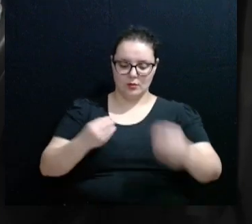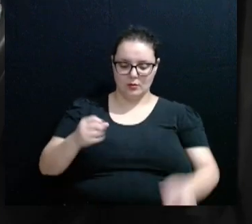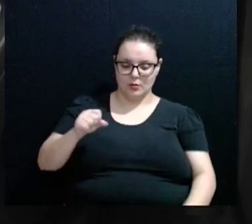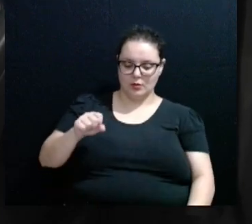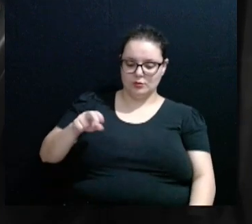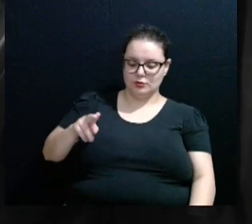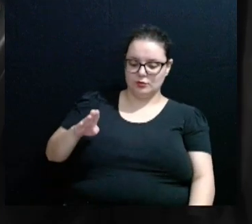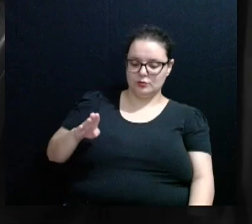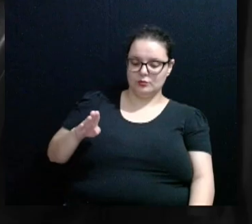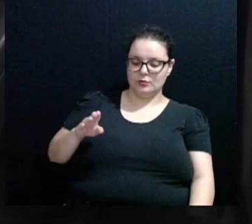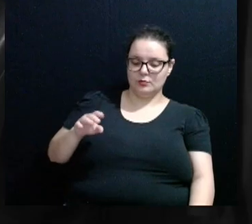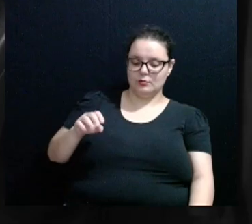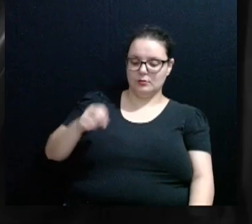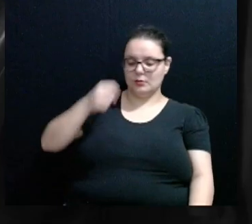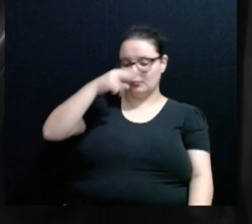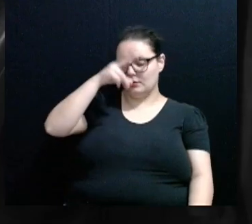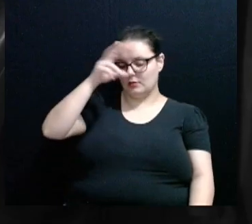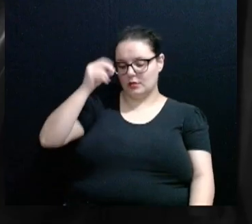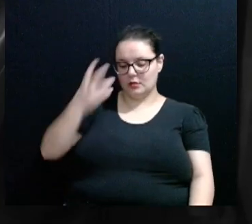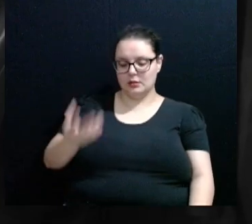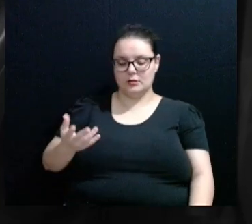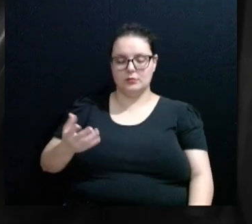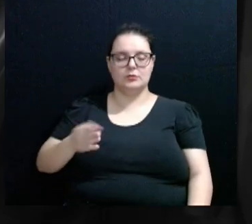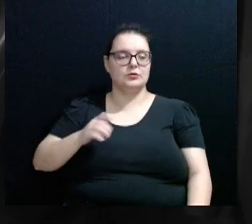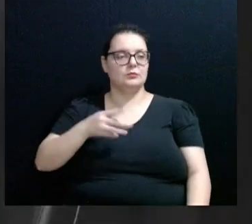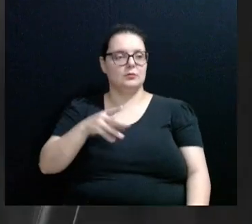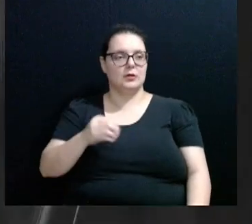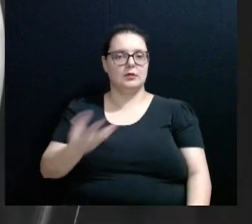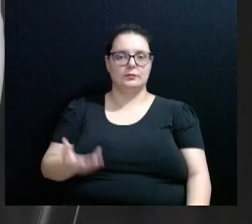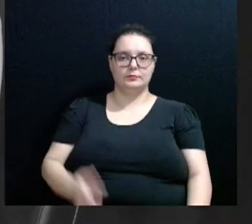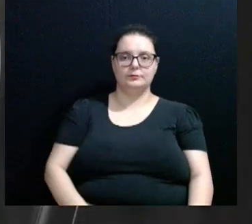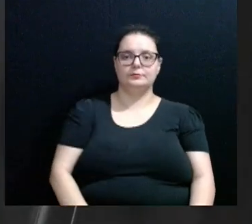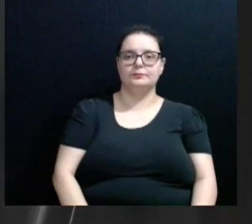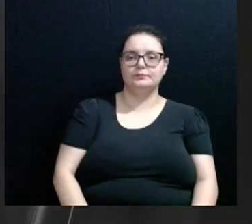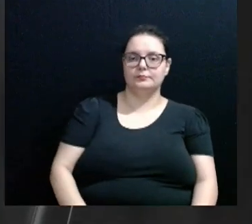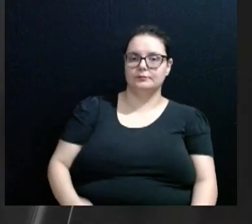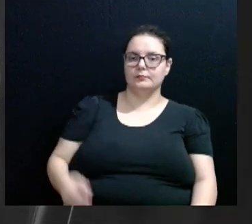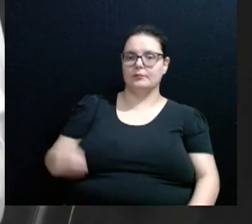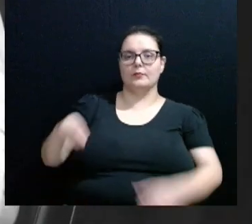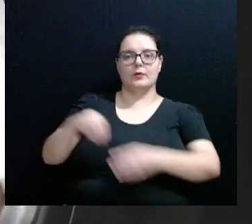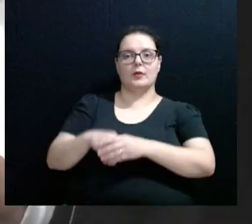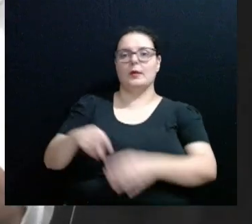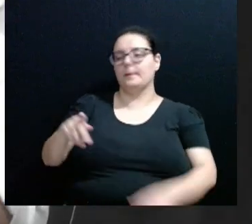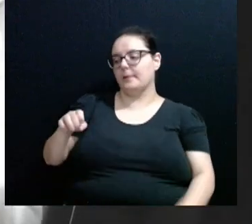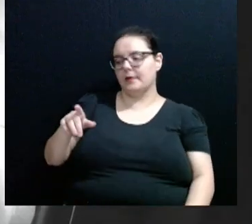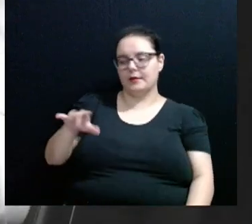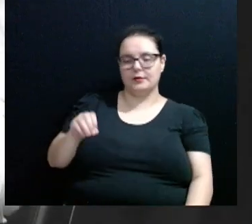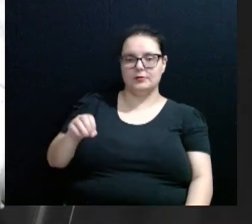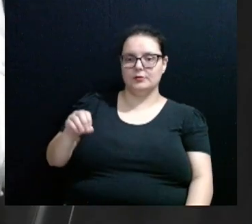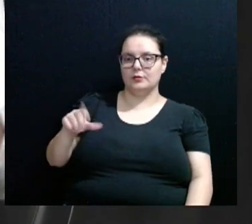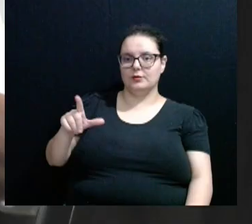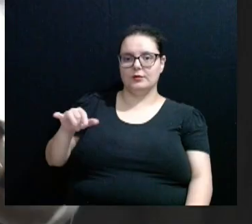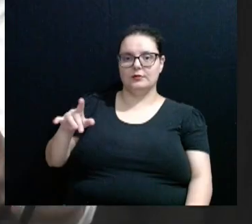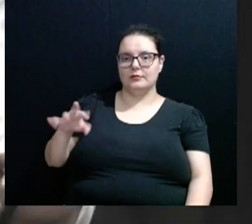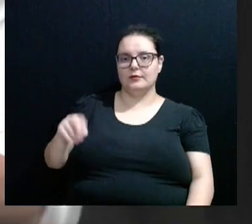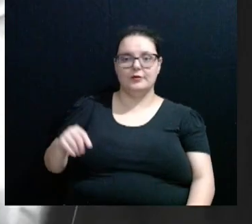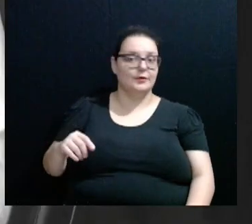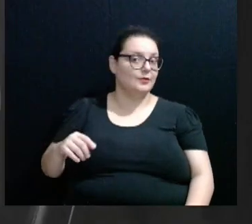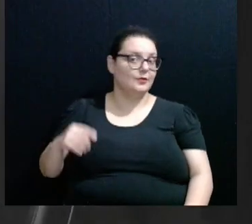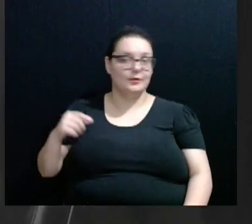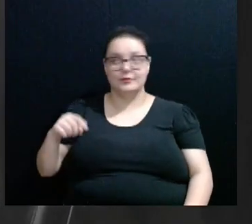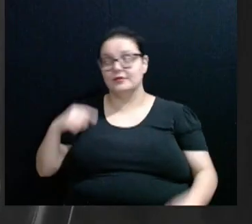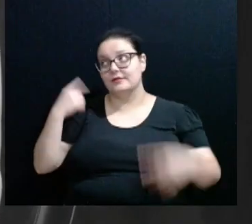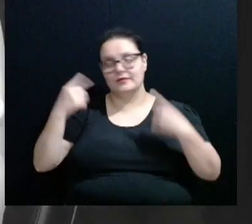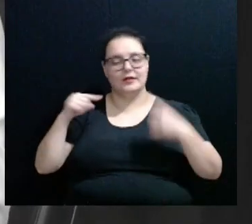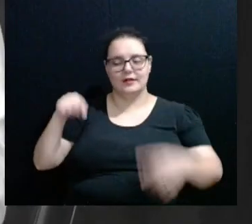Barão? Olha, quando eu estava na Fundação José Pedro de Oliveira, eu brinco de eu estava muito louco, porque era um paraíso lá, né?